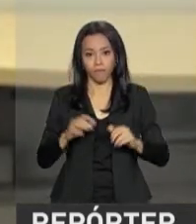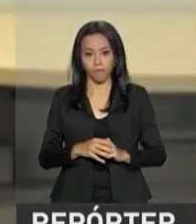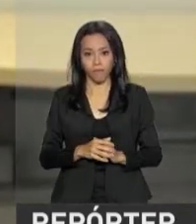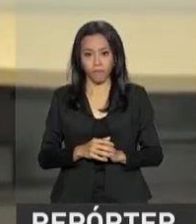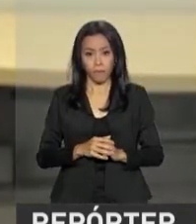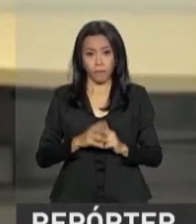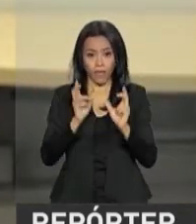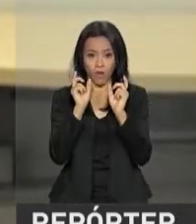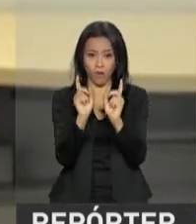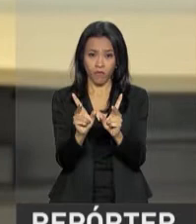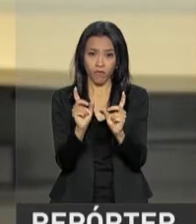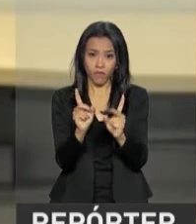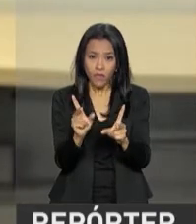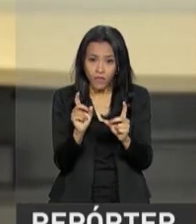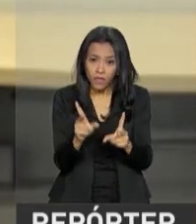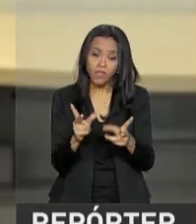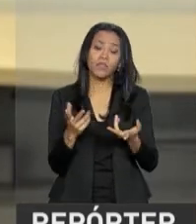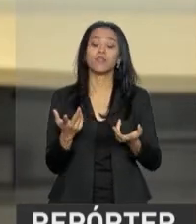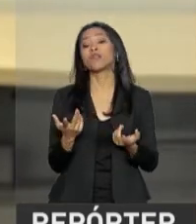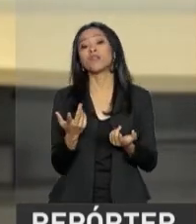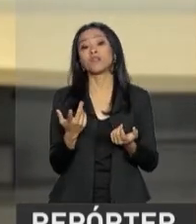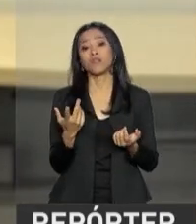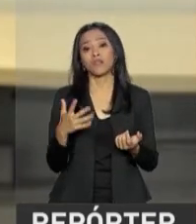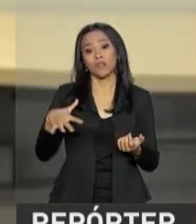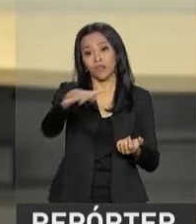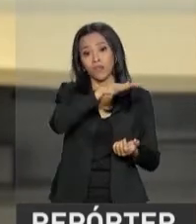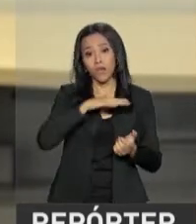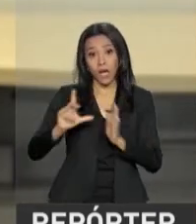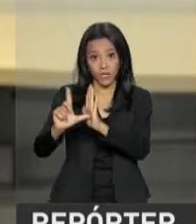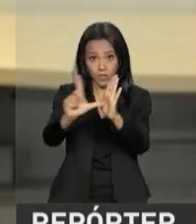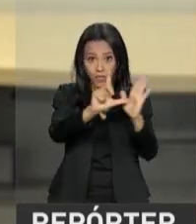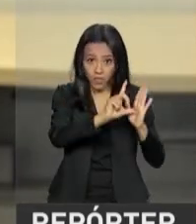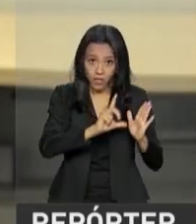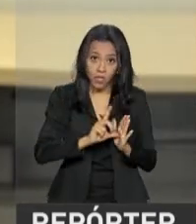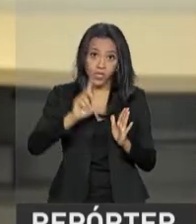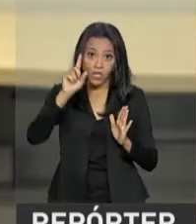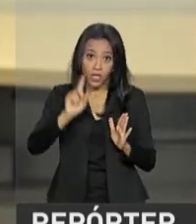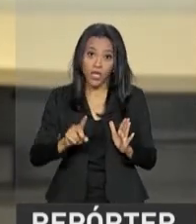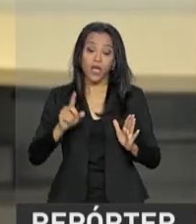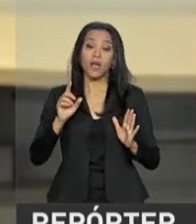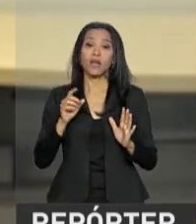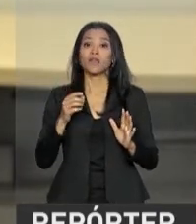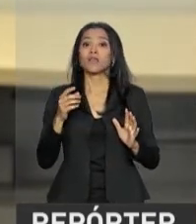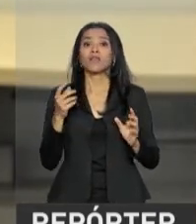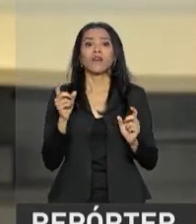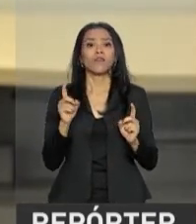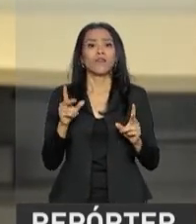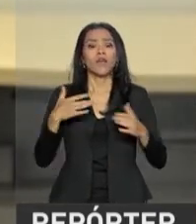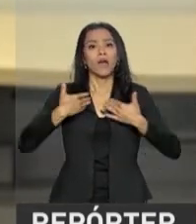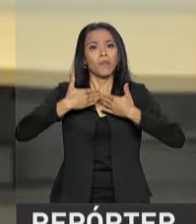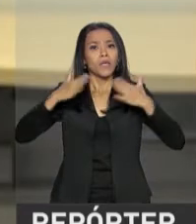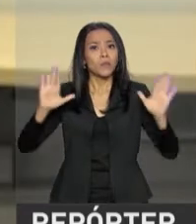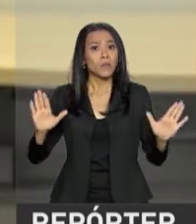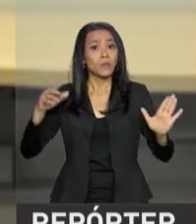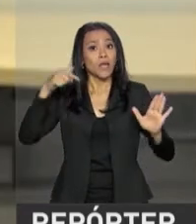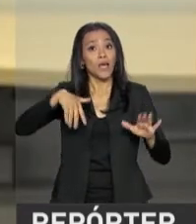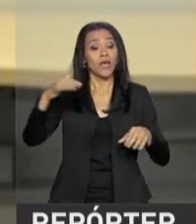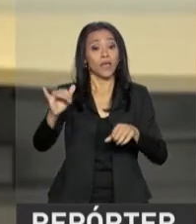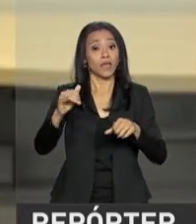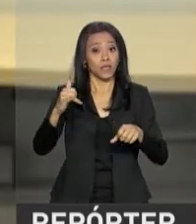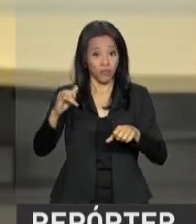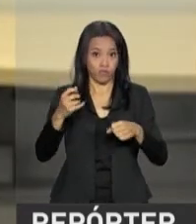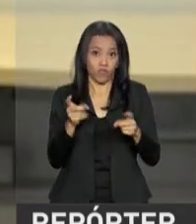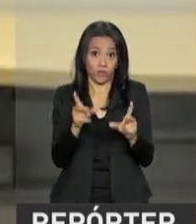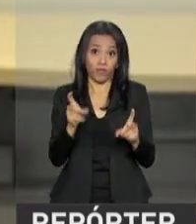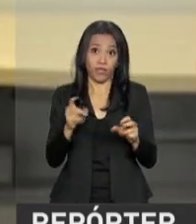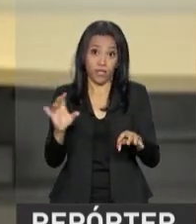o comércio é um instrumento importante, a abertura comercial, os fluxos de comércio é um instrumento extremamente